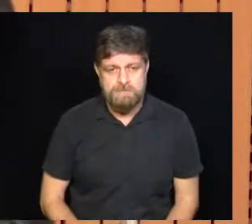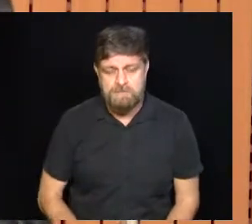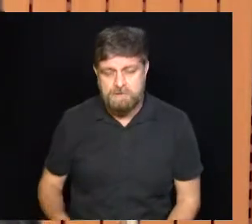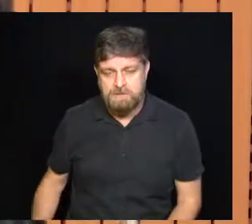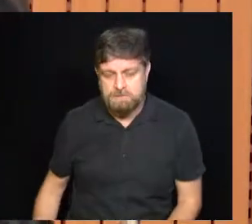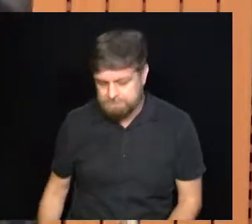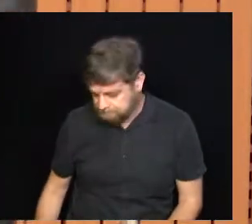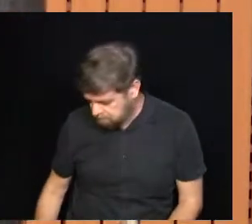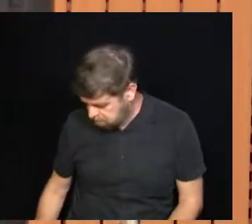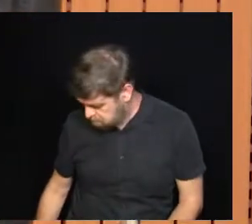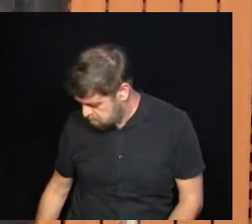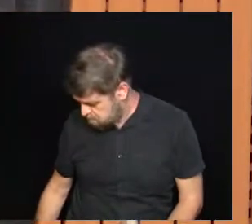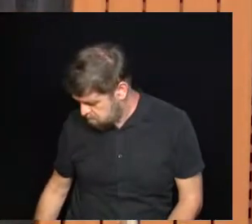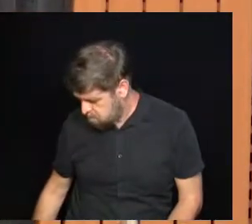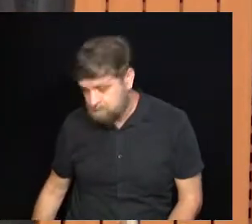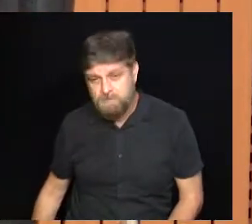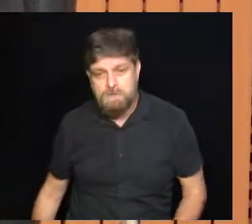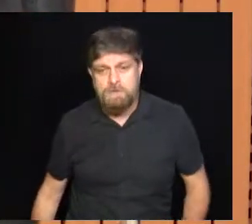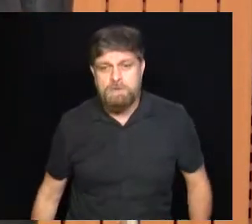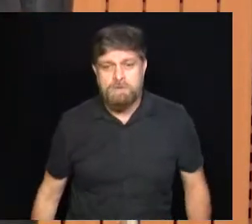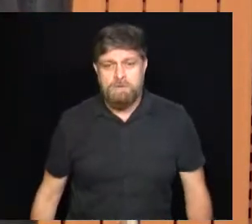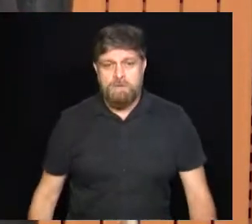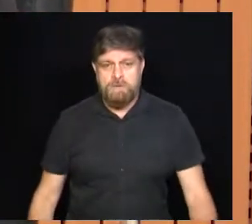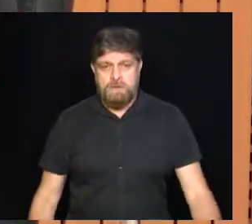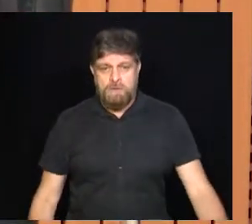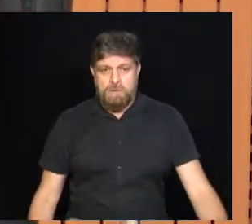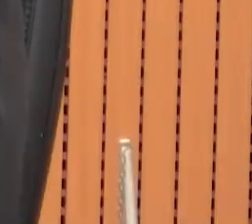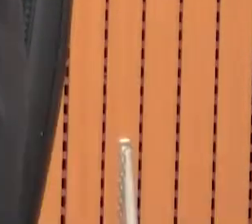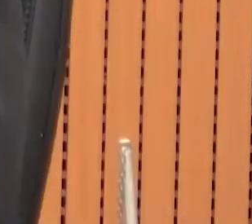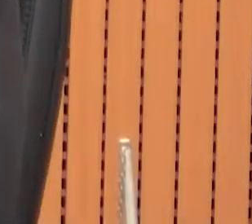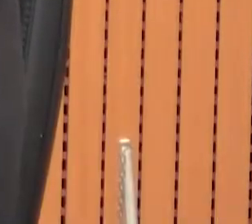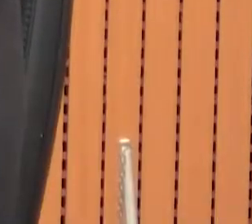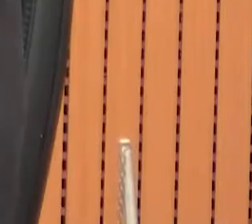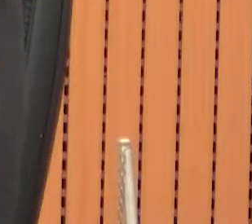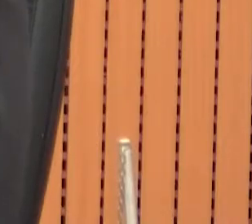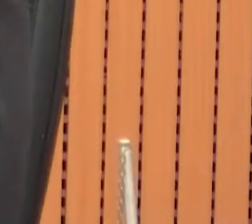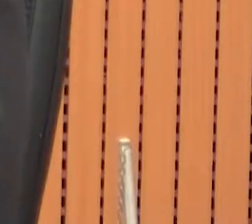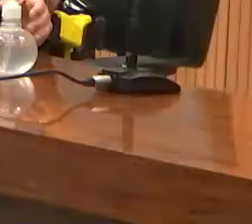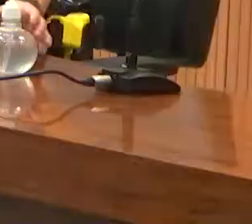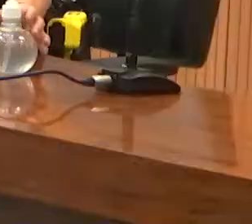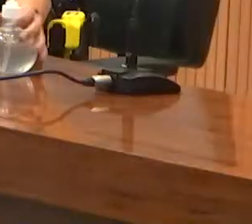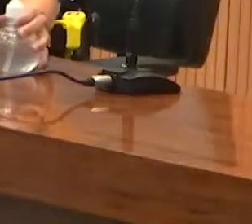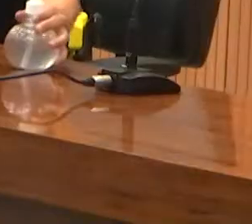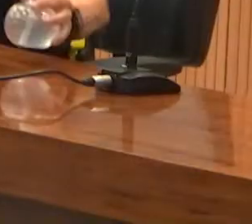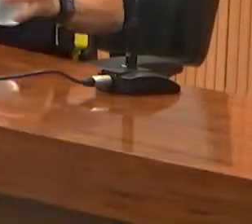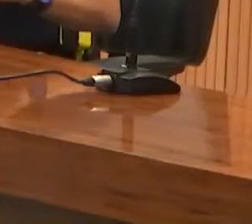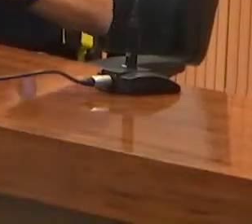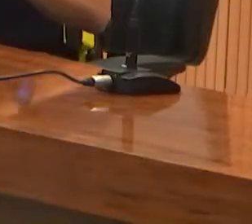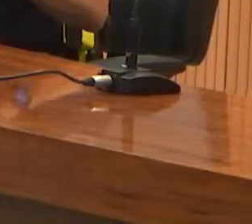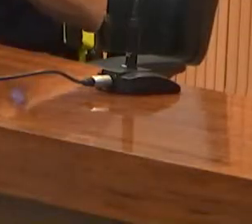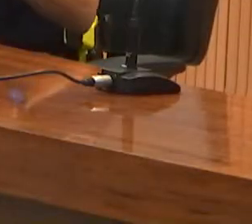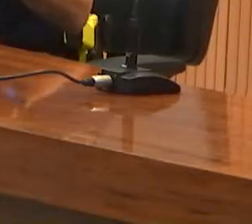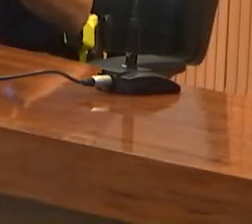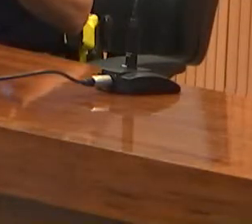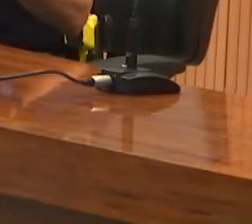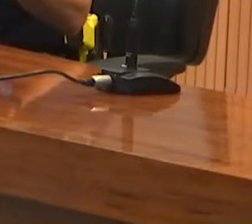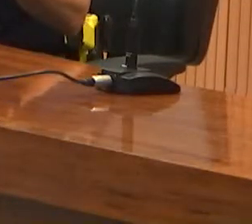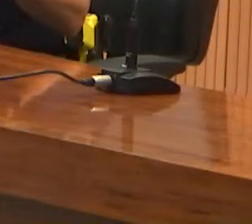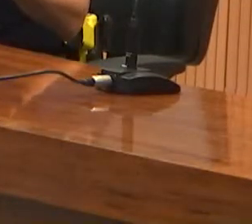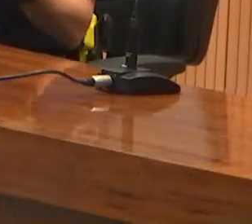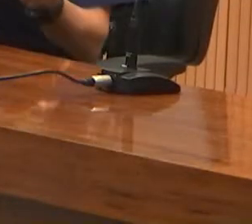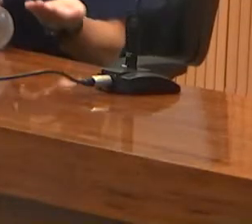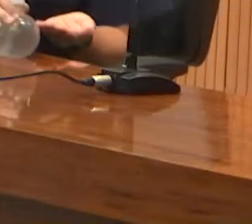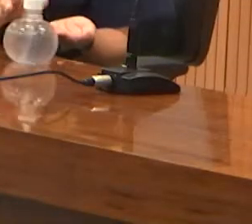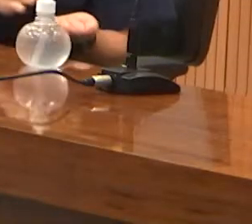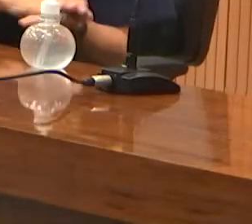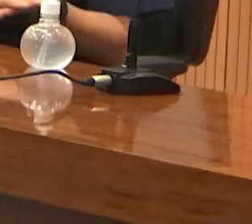Secretária, eu deixo com a senhora e a equipe, né, essa apresentação. Eu sei que a senhora já fez essa apresentação aqui, acho